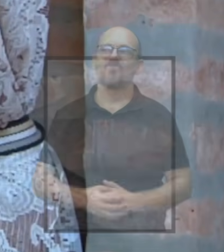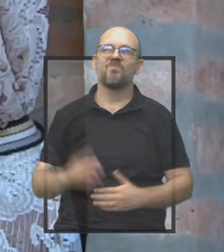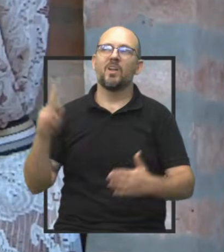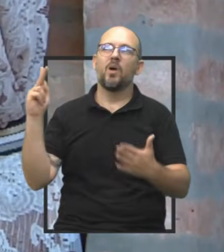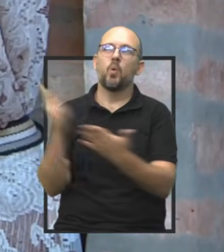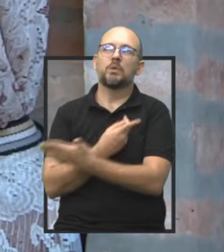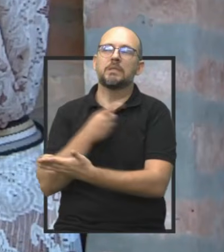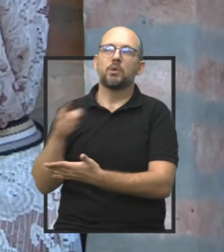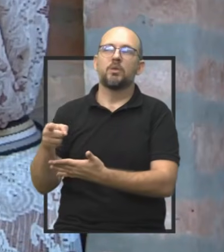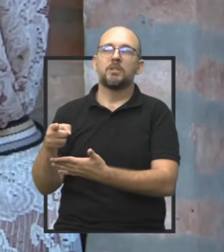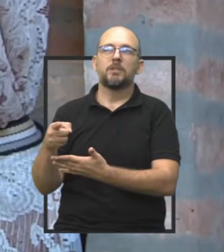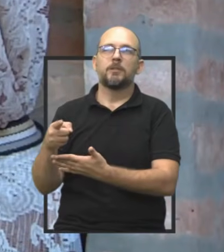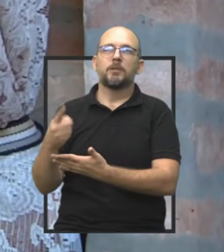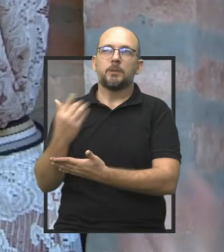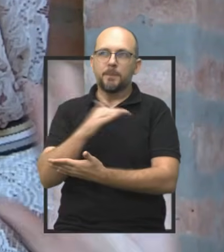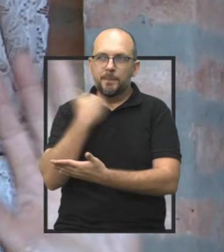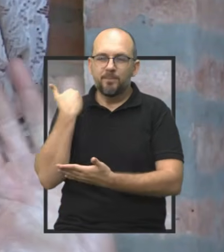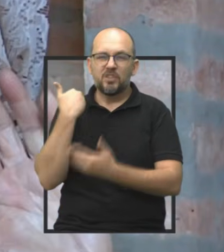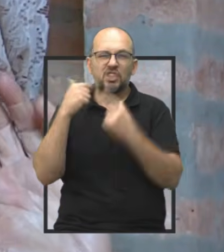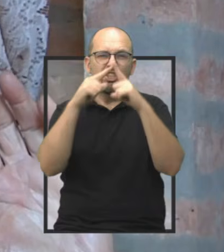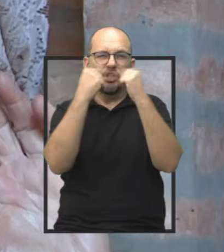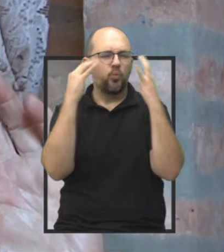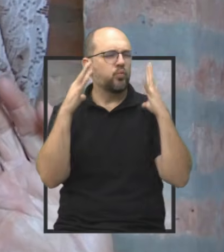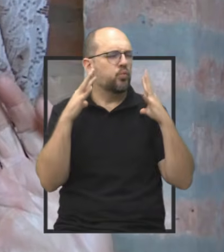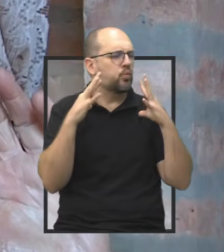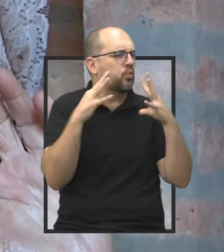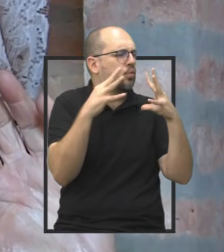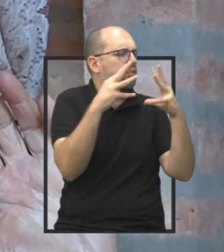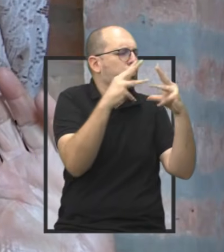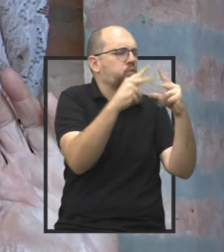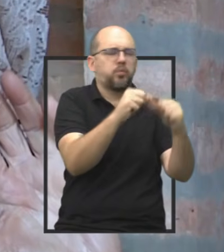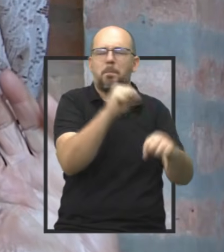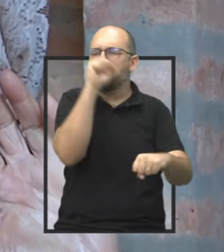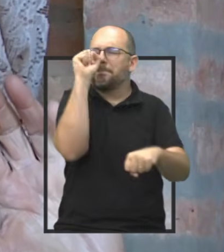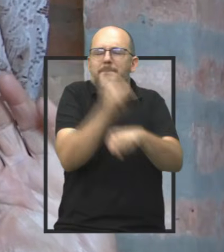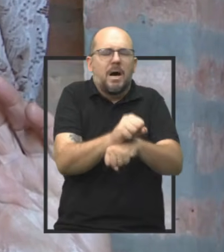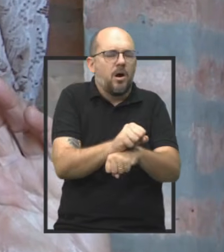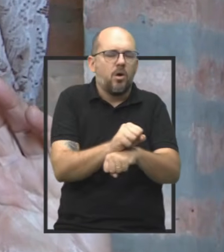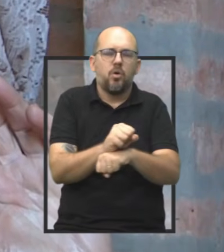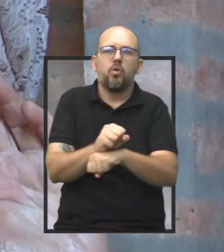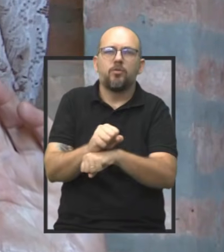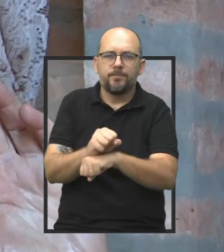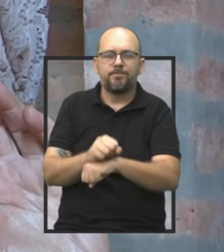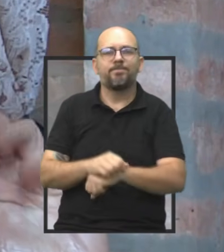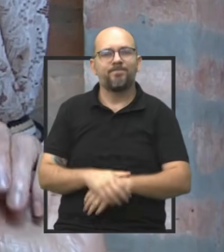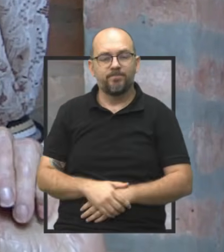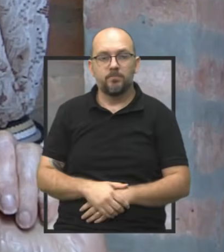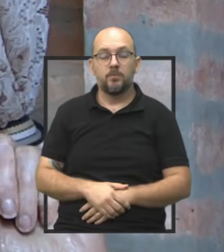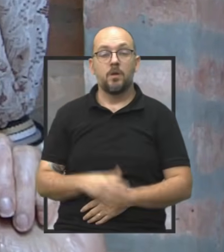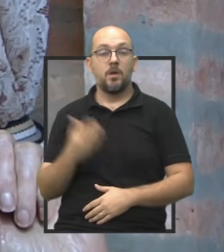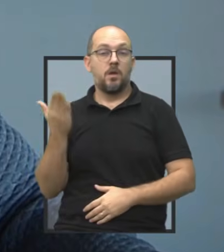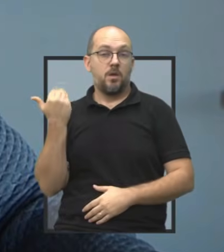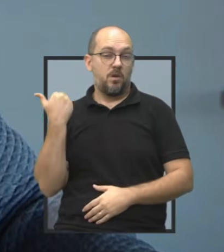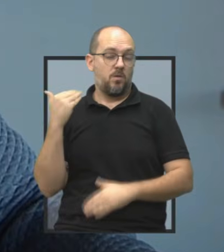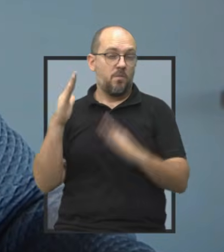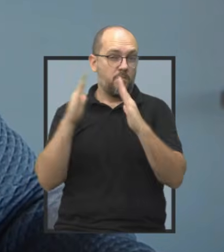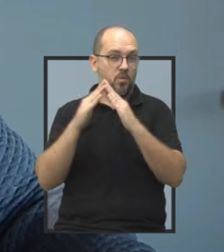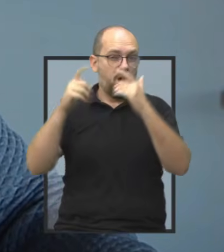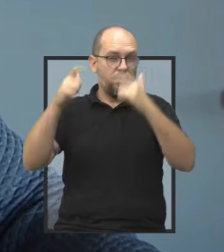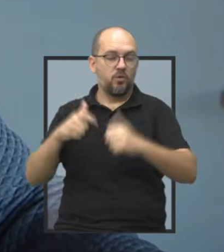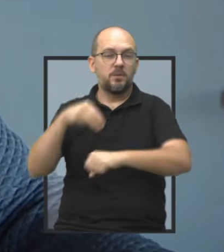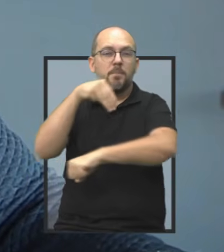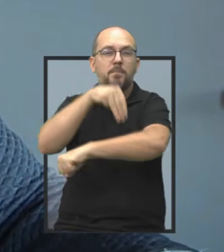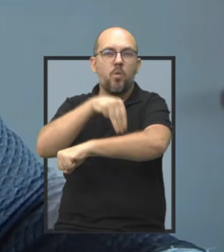Foi assim, a cidade parou, realmente. Quando ele faleceu? Quando ele faleceu. Eu morava